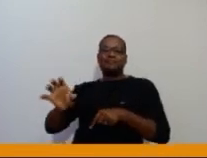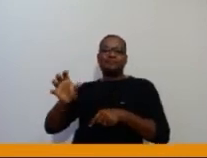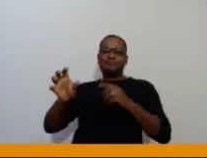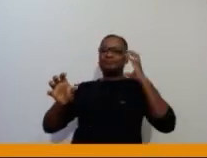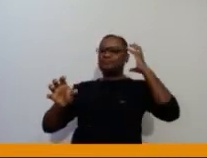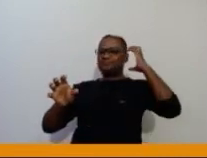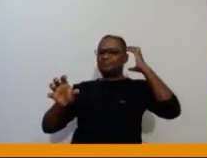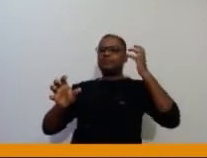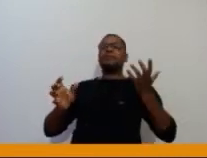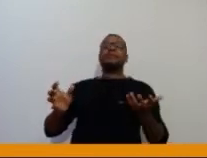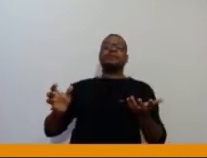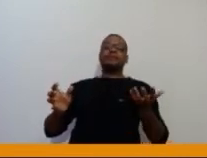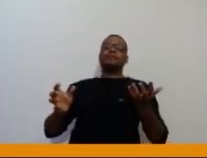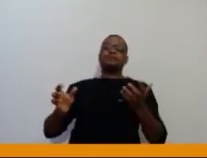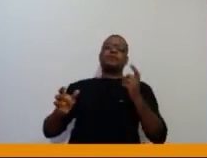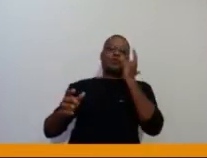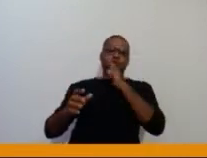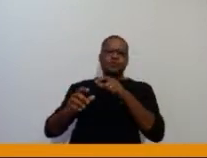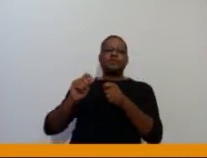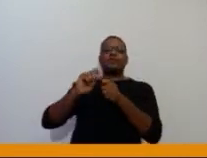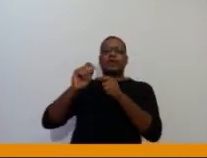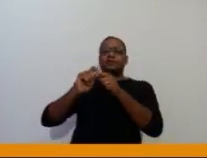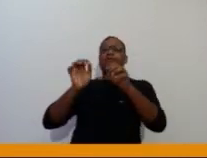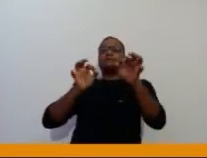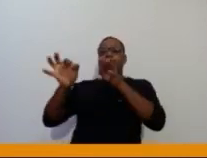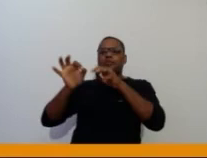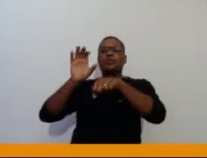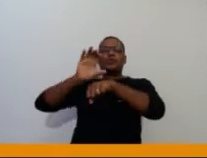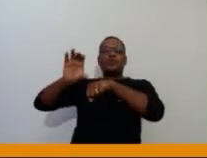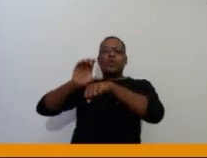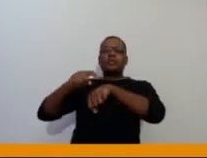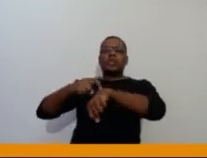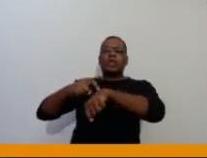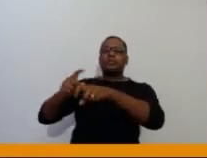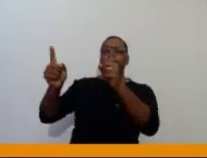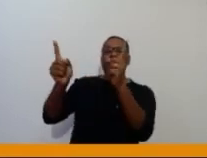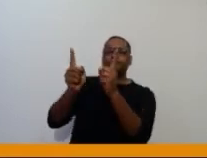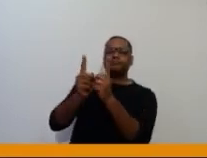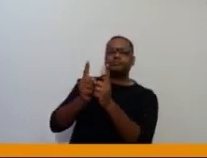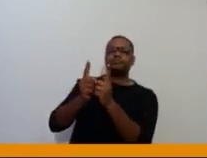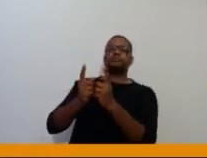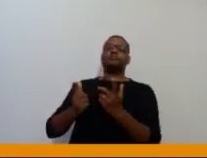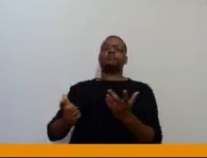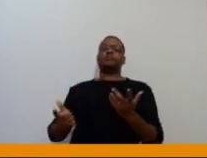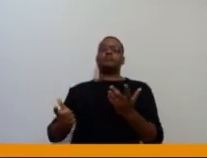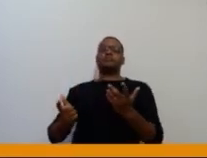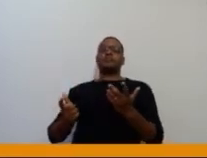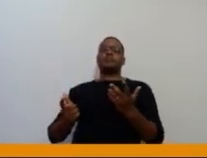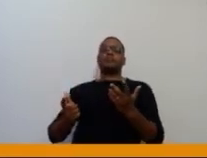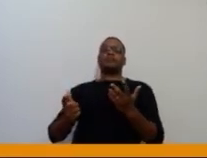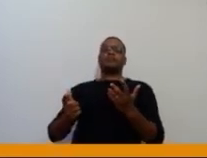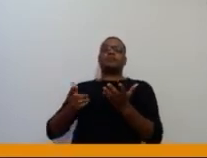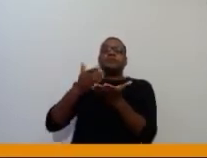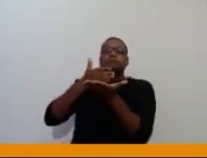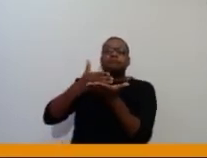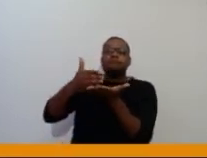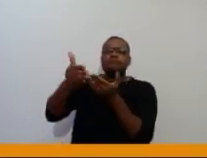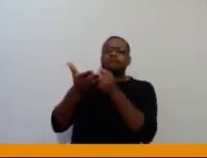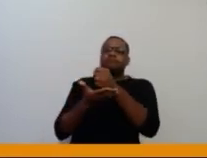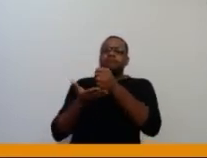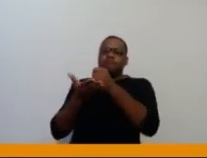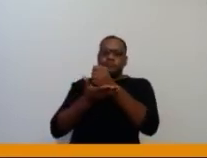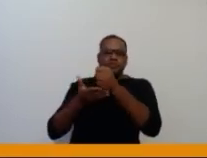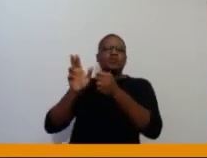a desenvolver cursos de curta duração, cursos de iniciais, usando toda